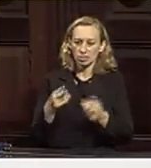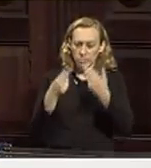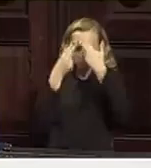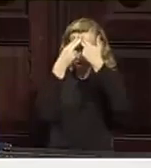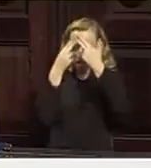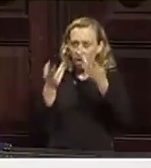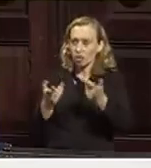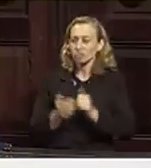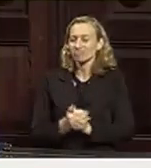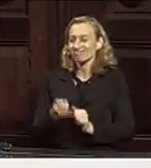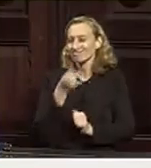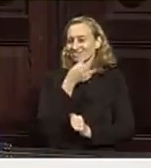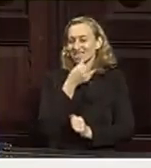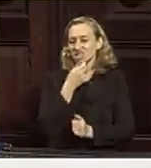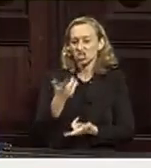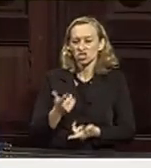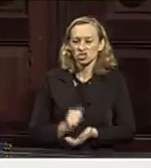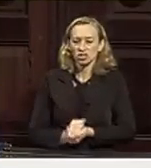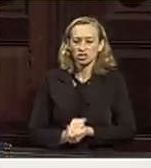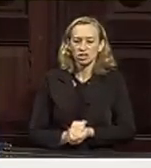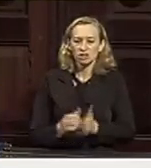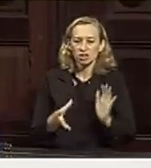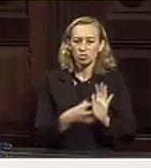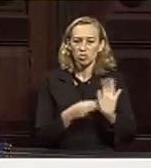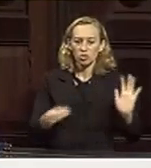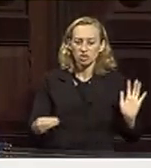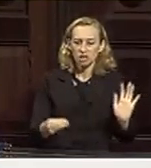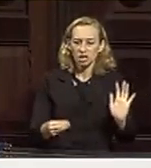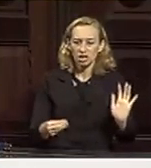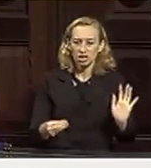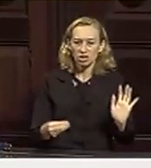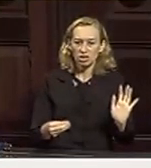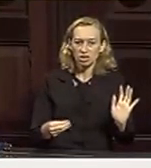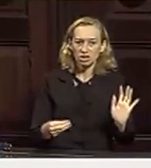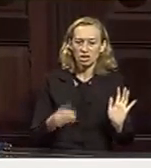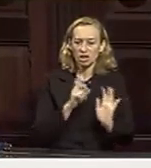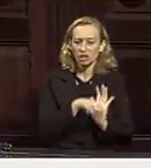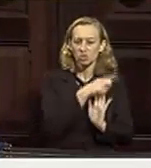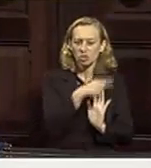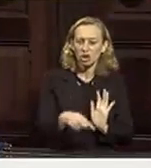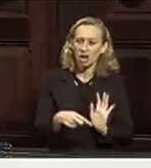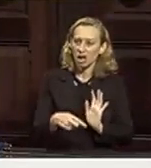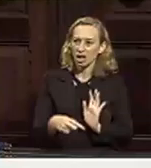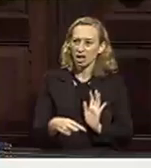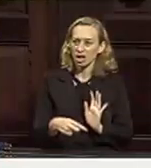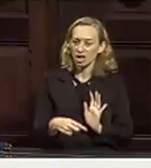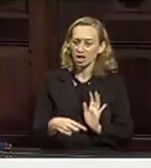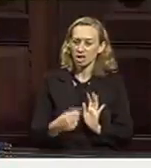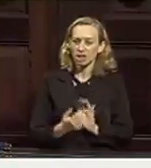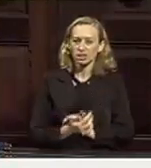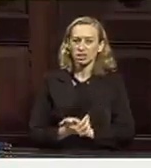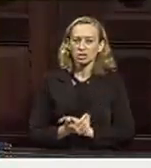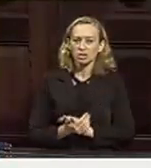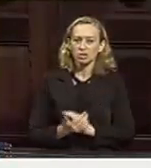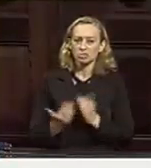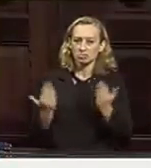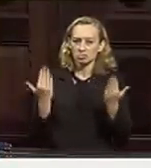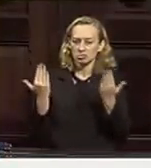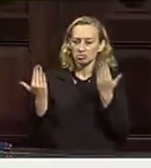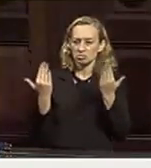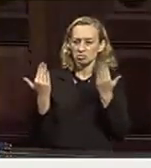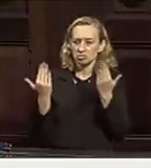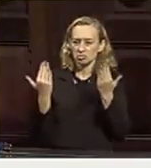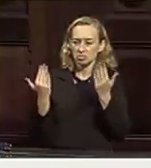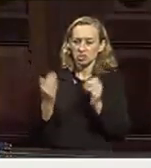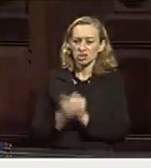querendo voltar ao modelo manicomial, a anular os ganhos da reforma psiquiátrica. Isso é